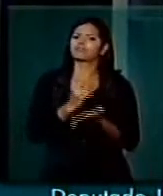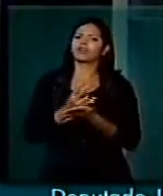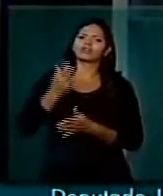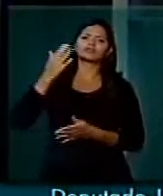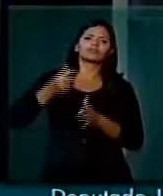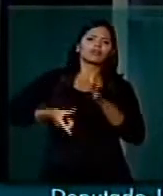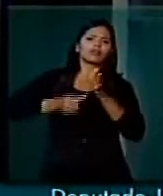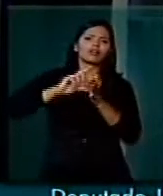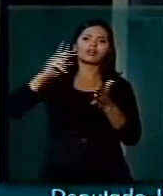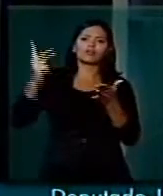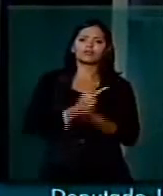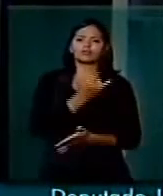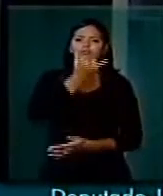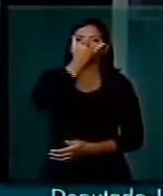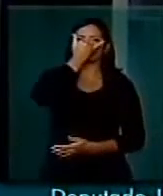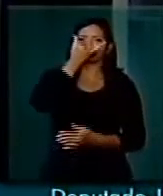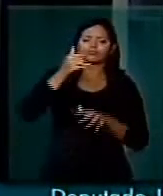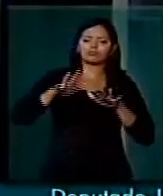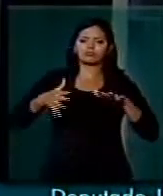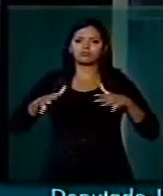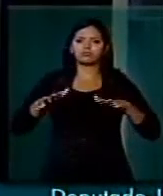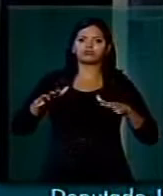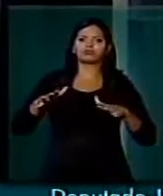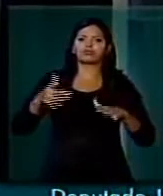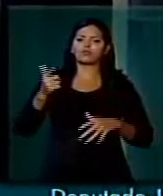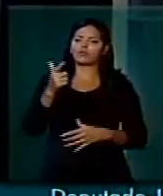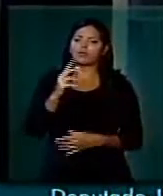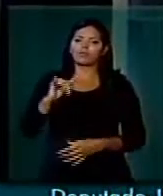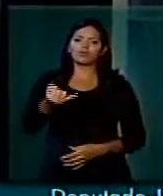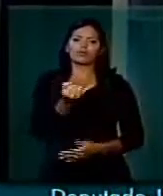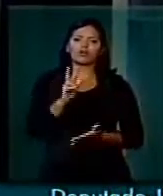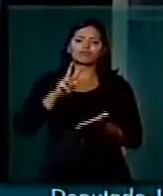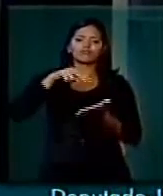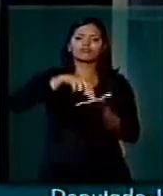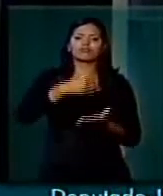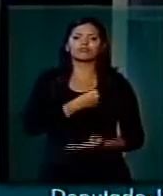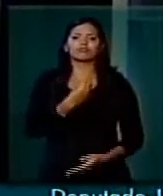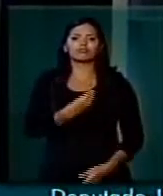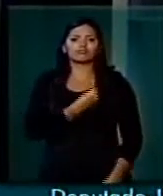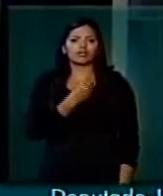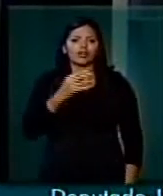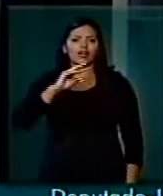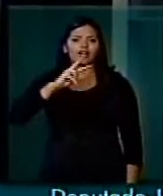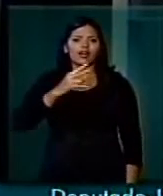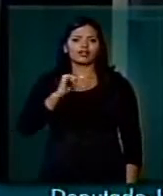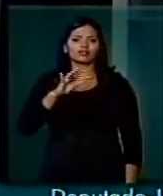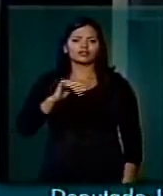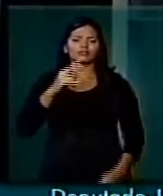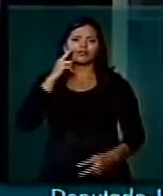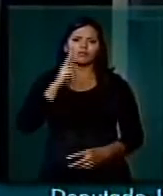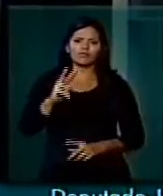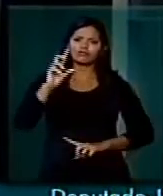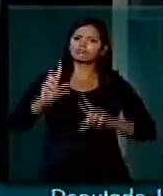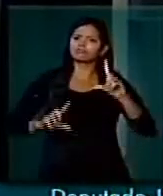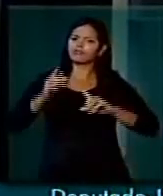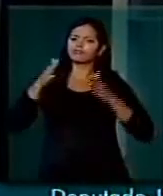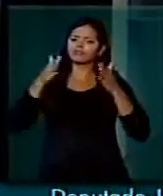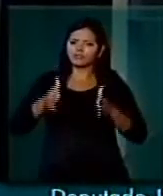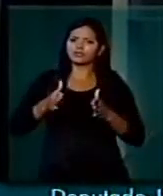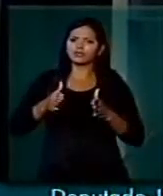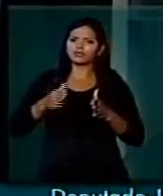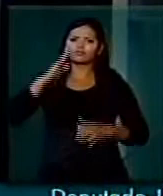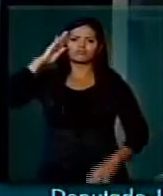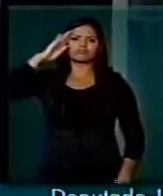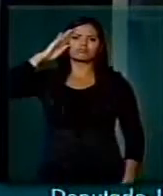e observando, eu não tive a oportunidade de ir ao Haiti, mas observando pelas reportagens a participação do Exército